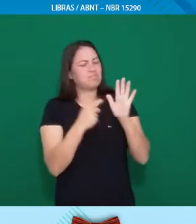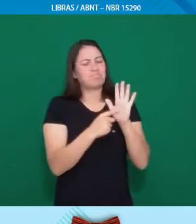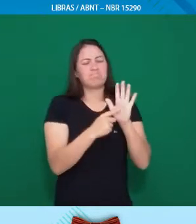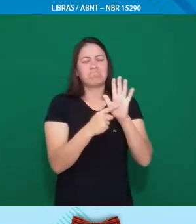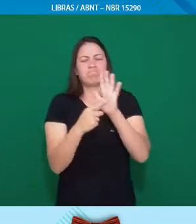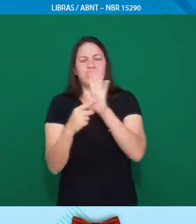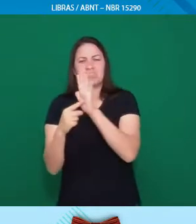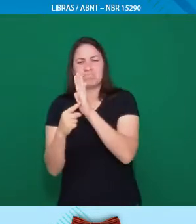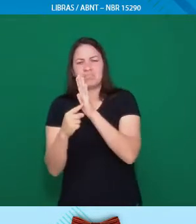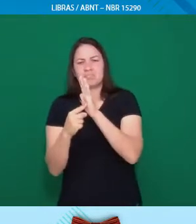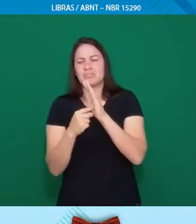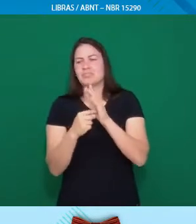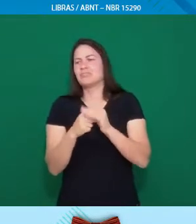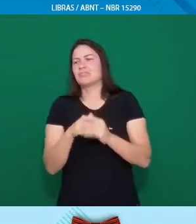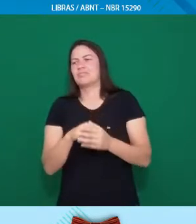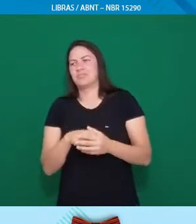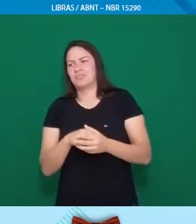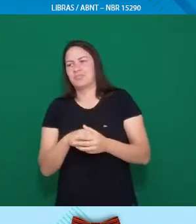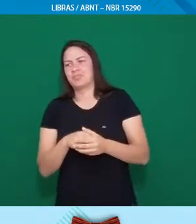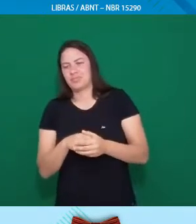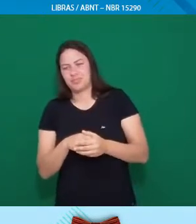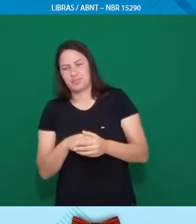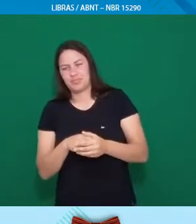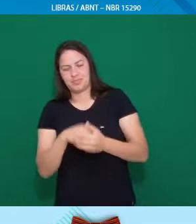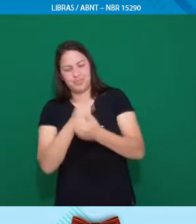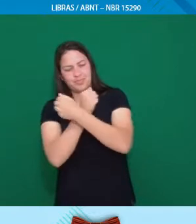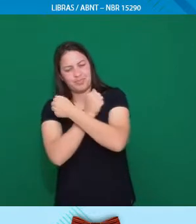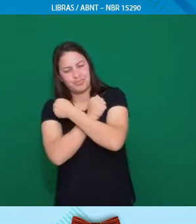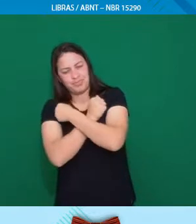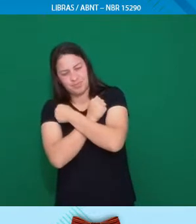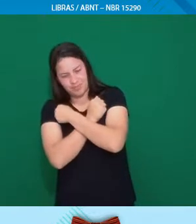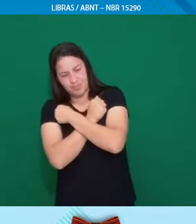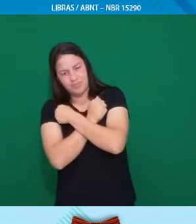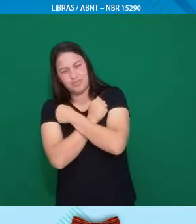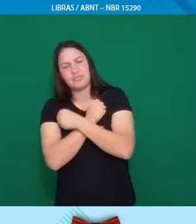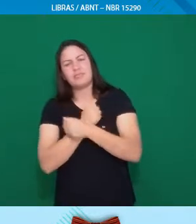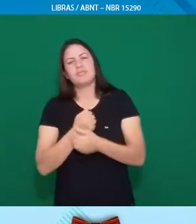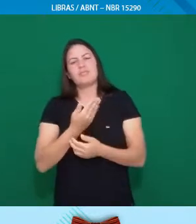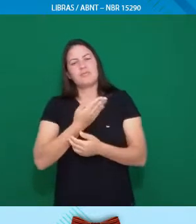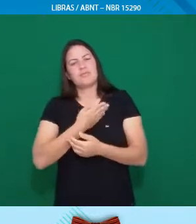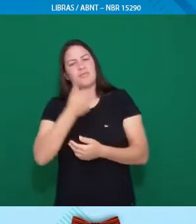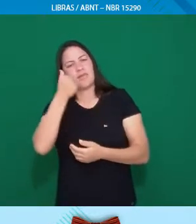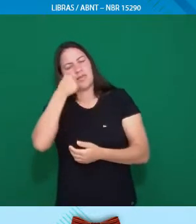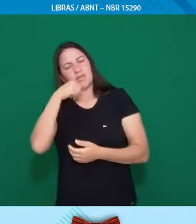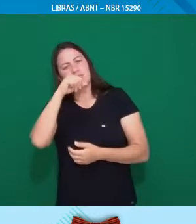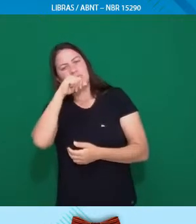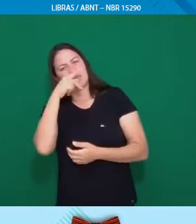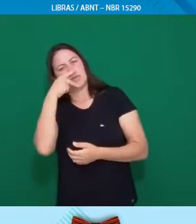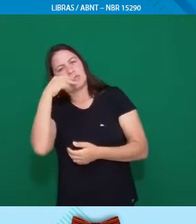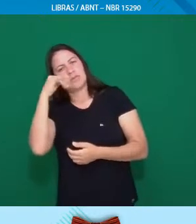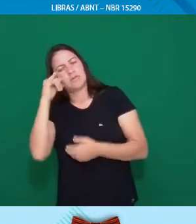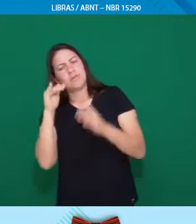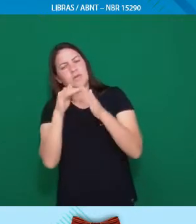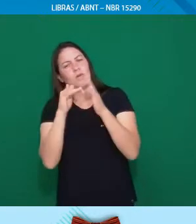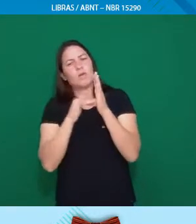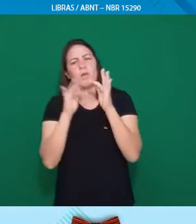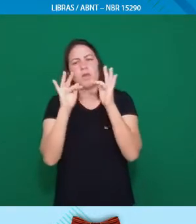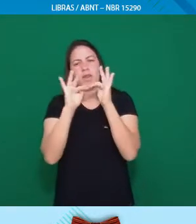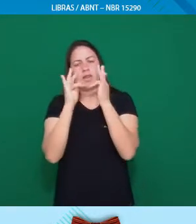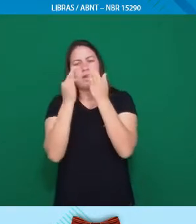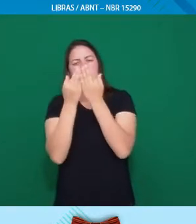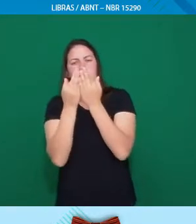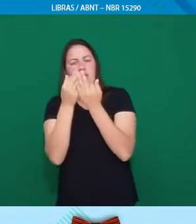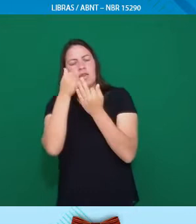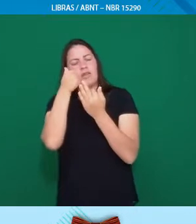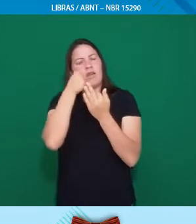bonito foi uma sessão solene muito bonita então um abraço abraço aí a sua mãe e seu pai a toda a